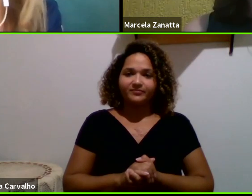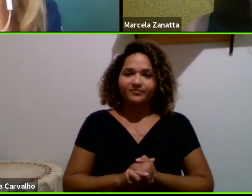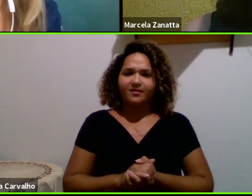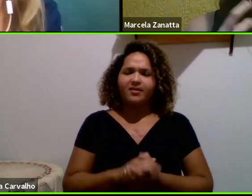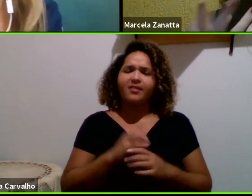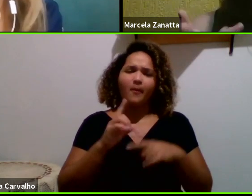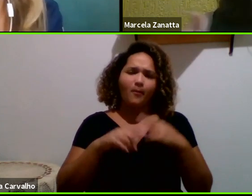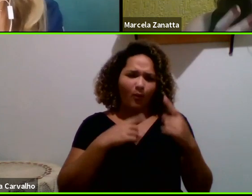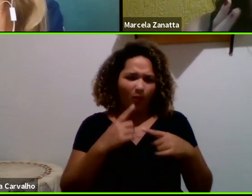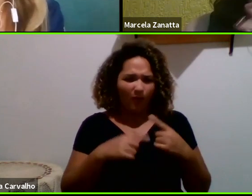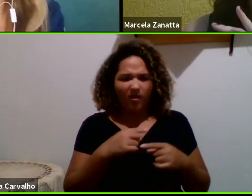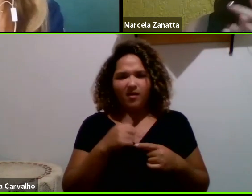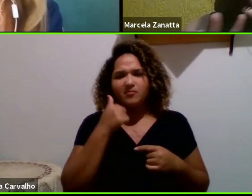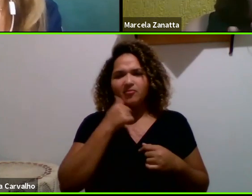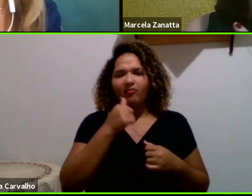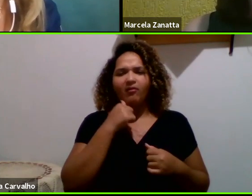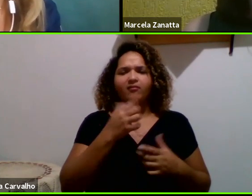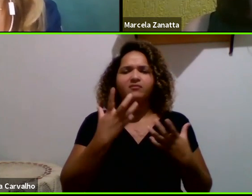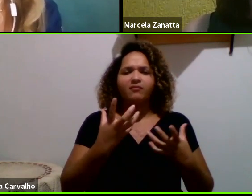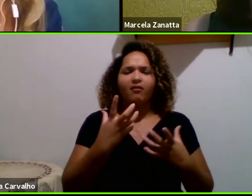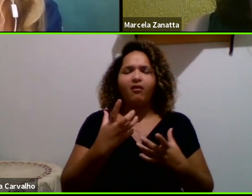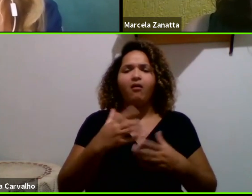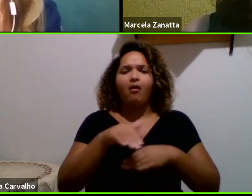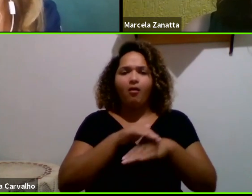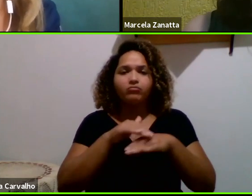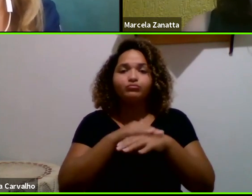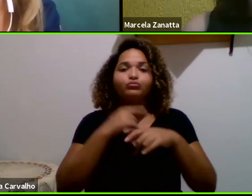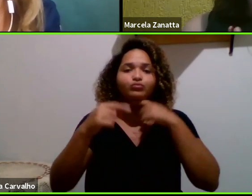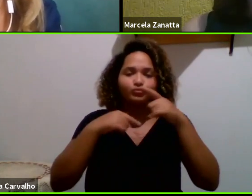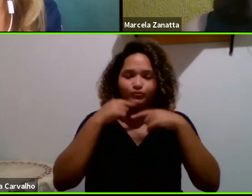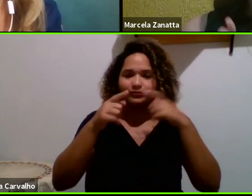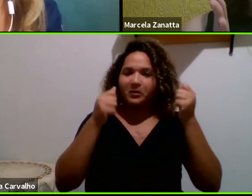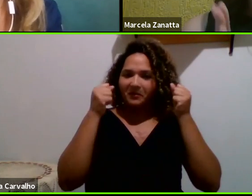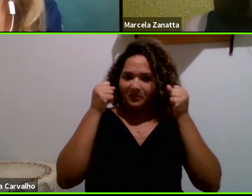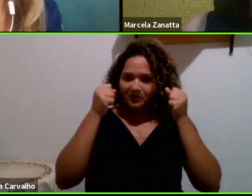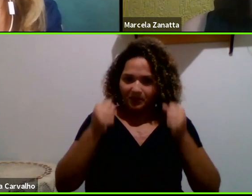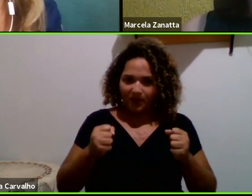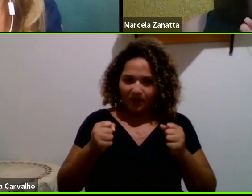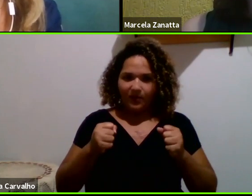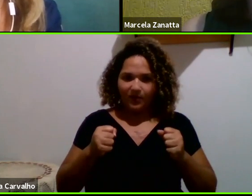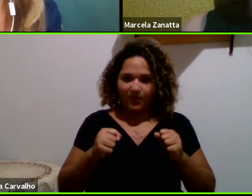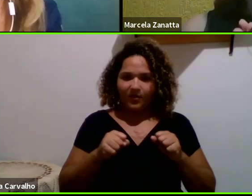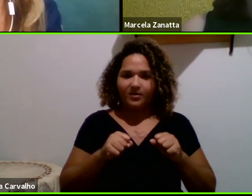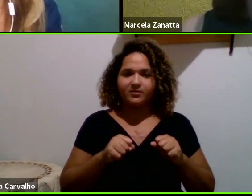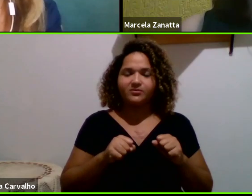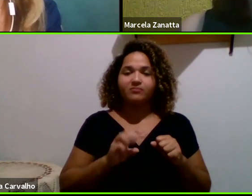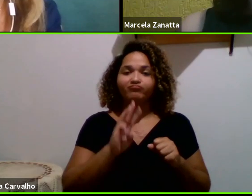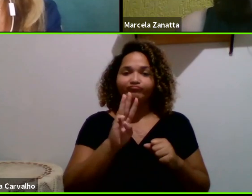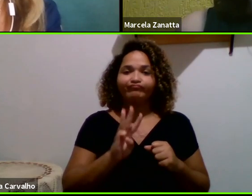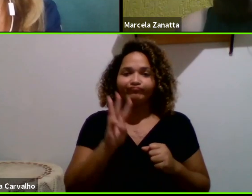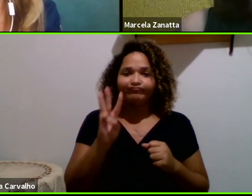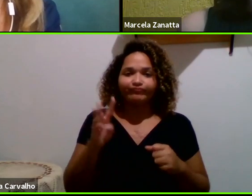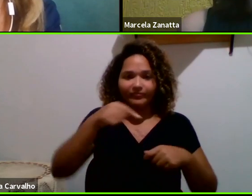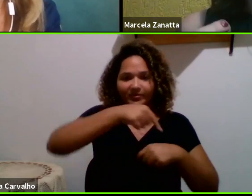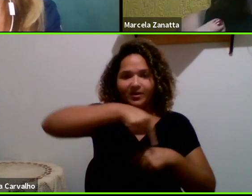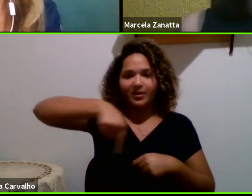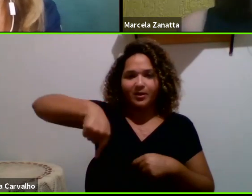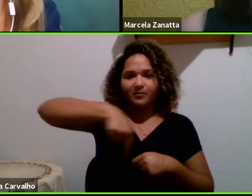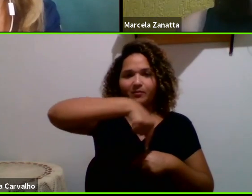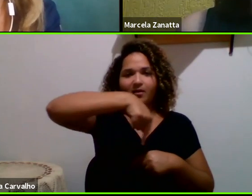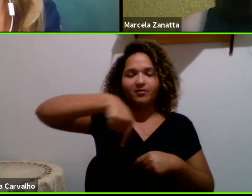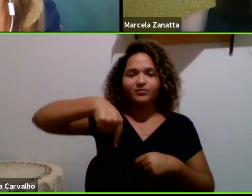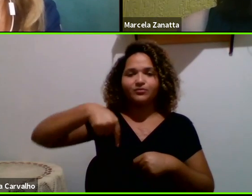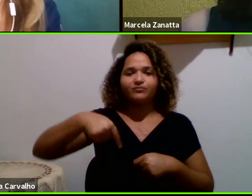quiser ir lá, conversar, tirar dúvida, a gente está super à disposição. É uma alegria imensa poder aqui vir falar de algo que é